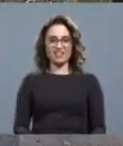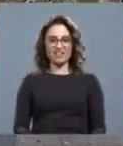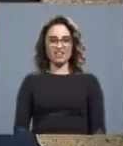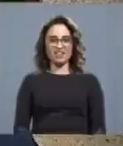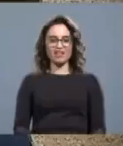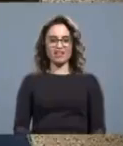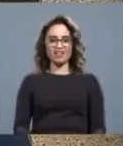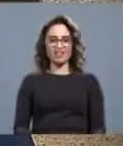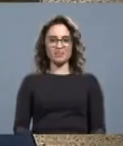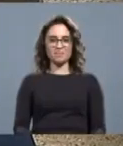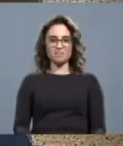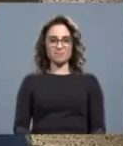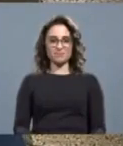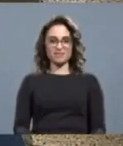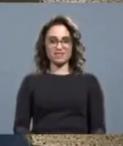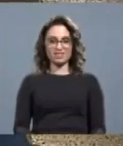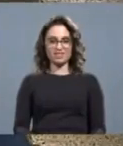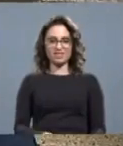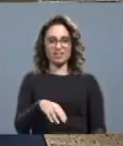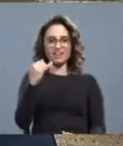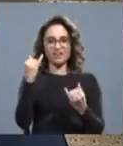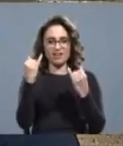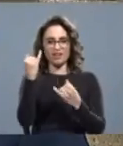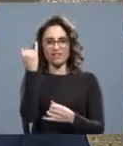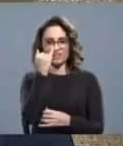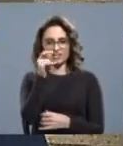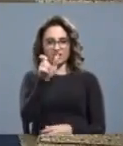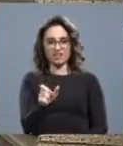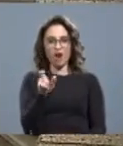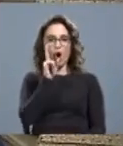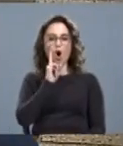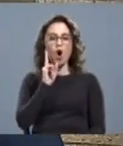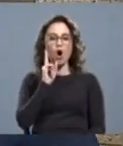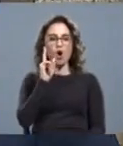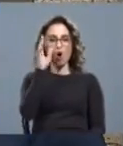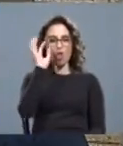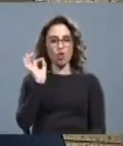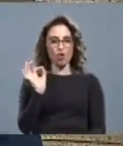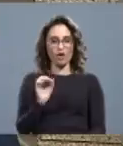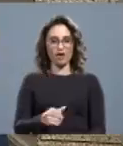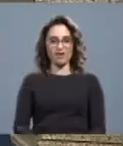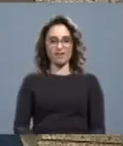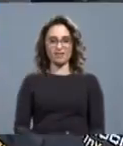Microfones da TV. Faz conta que este cara, que este aqui é uma gaja boa. Se você não vai ver, você tem que.